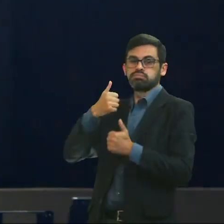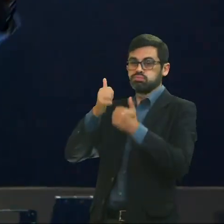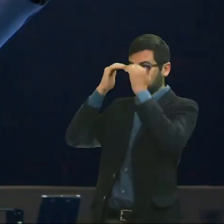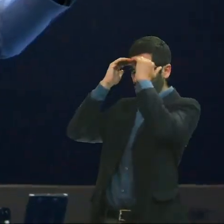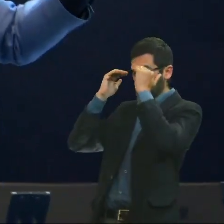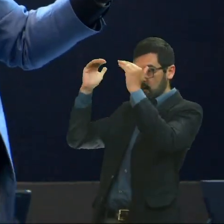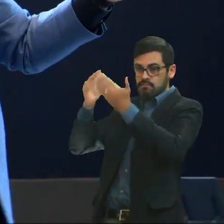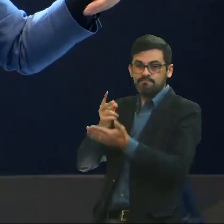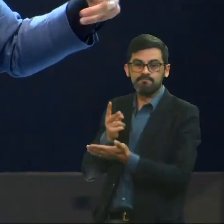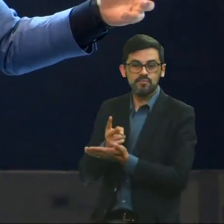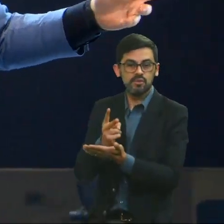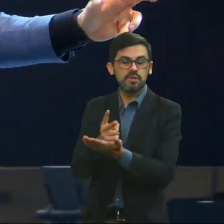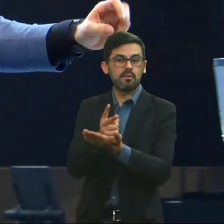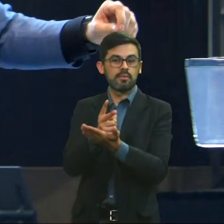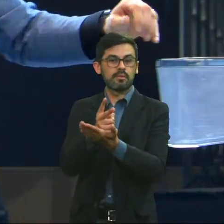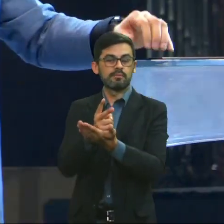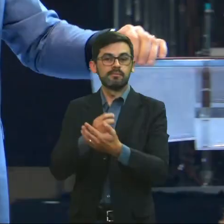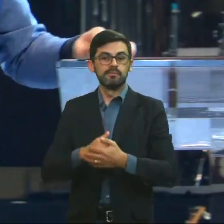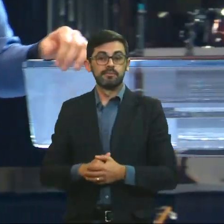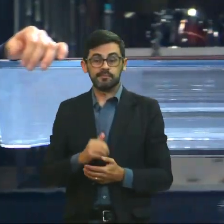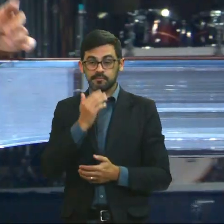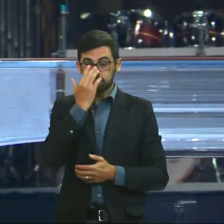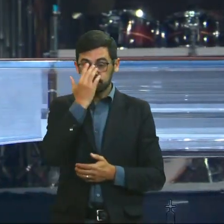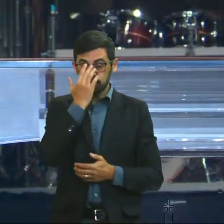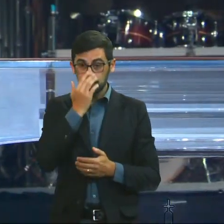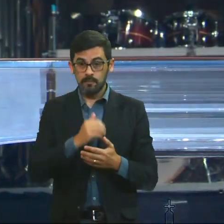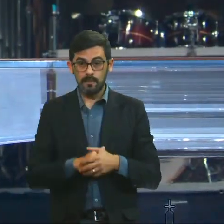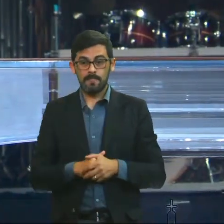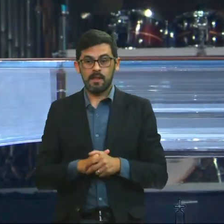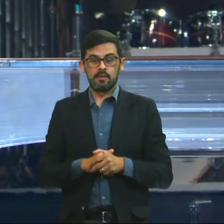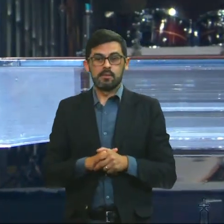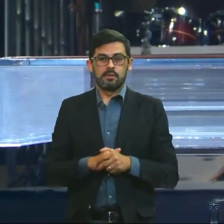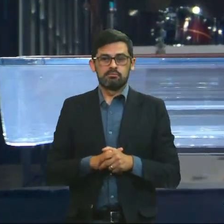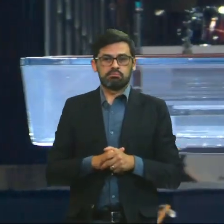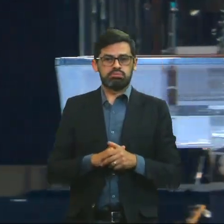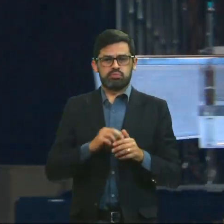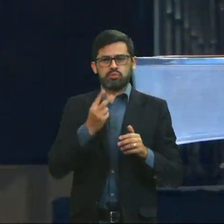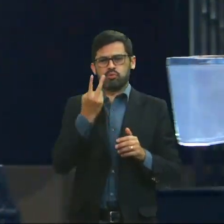tive o privilégio, esses dias, de trazer uma associação